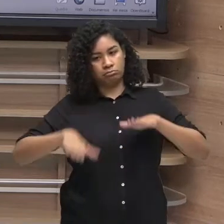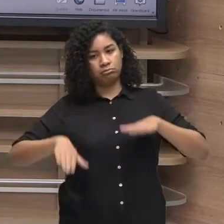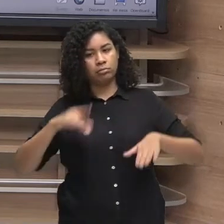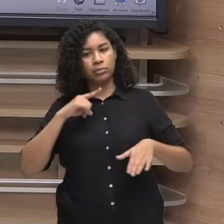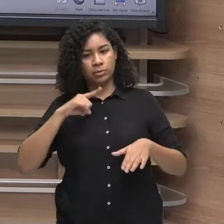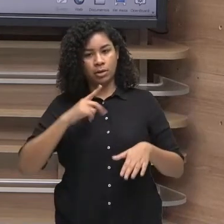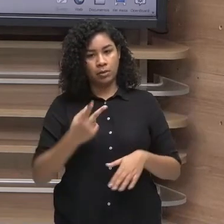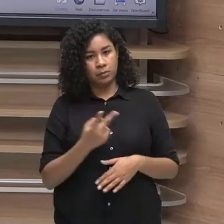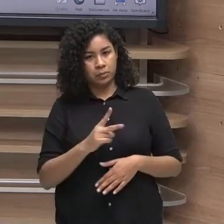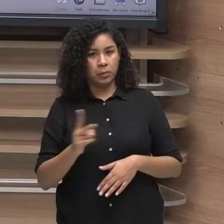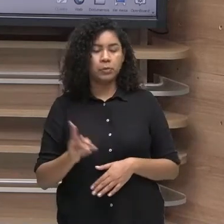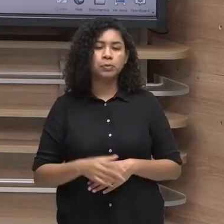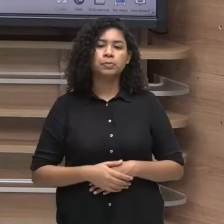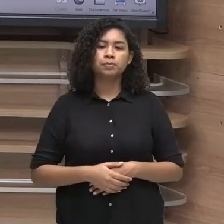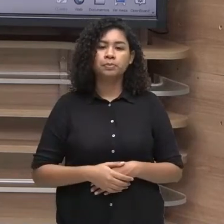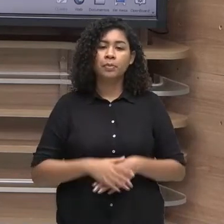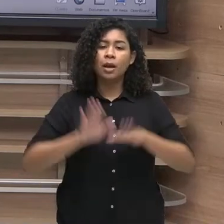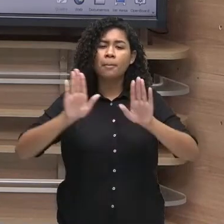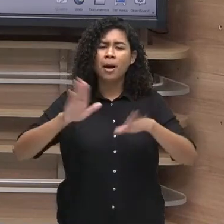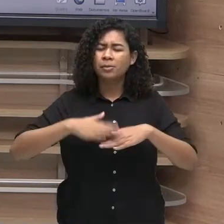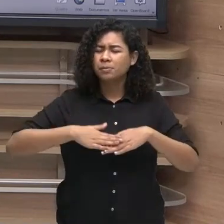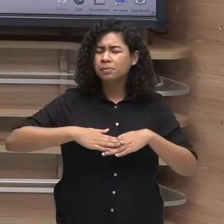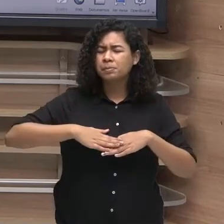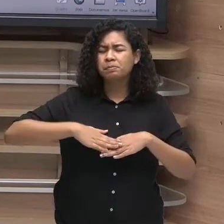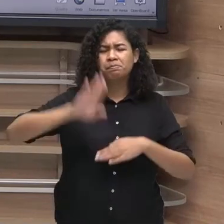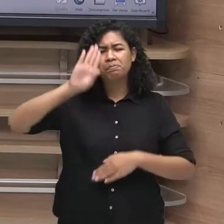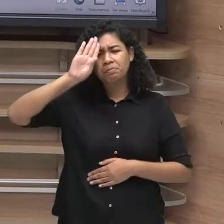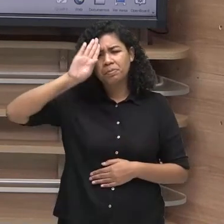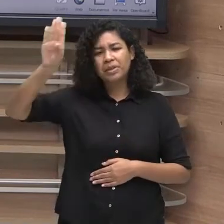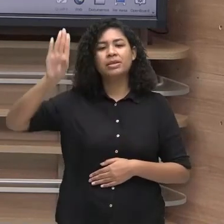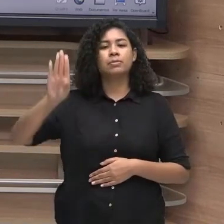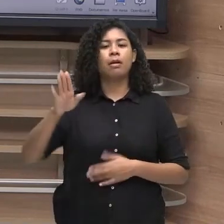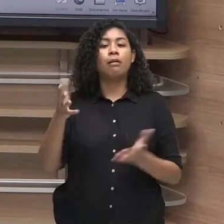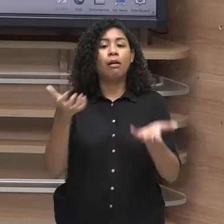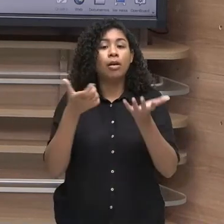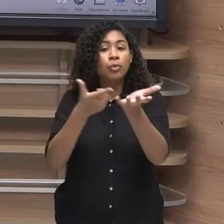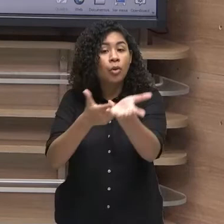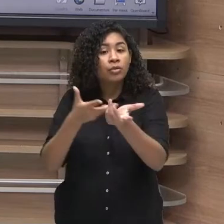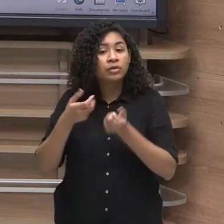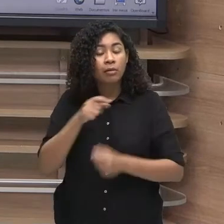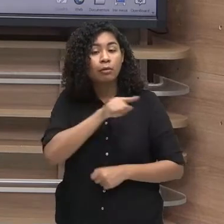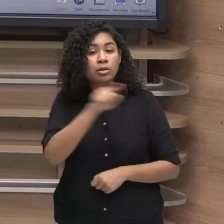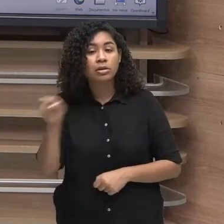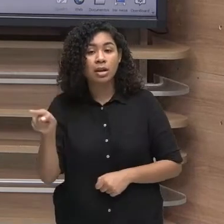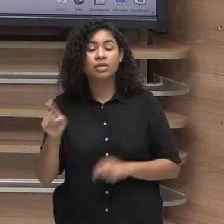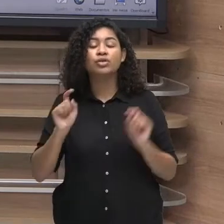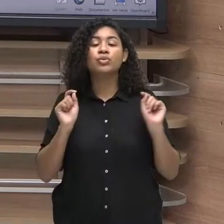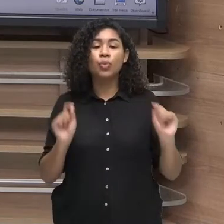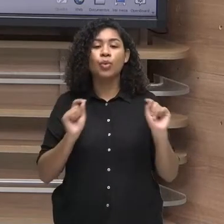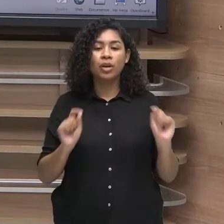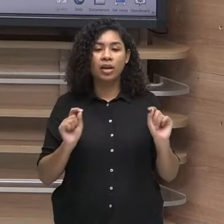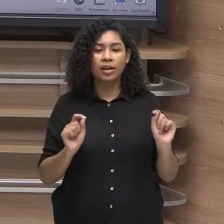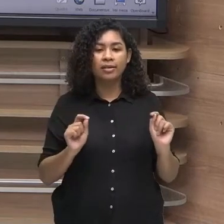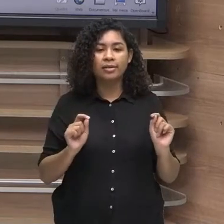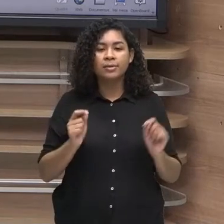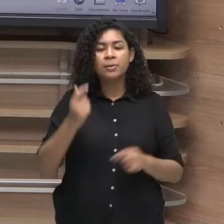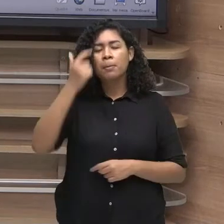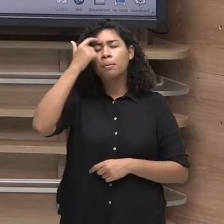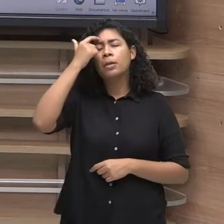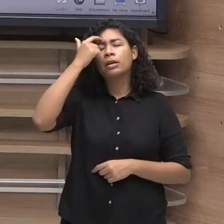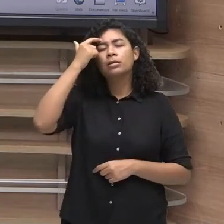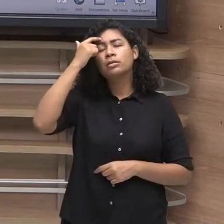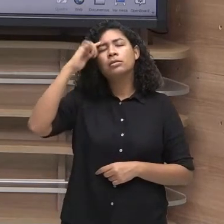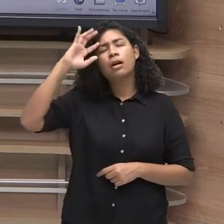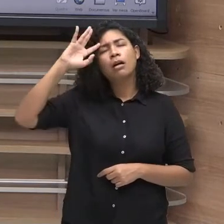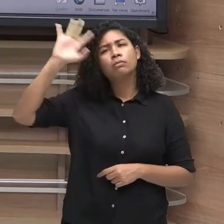convido, acima de tudo, no decorrer desta aula e daqui a pouco na nossa DLI de hoje, refletir quais